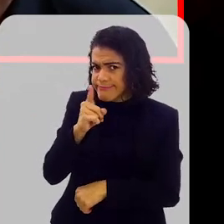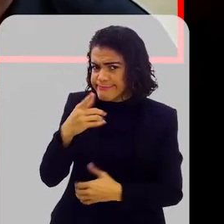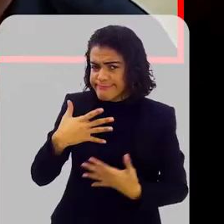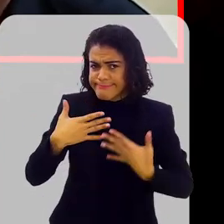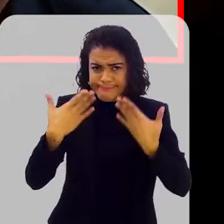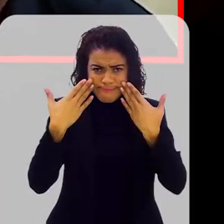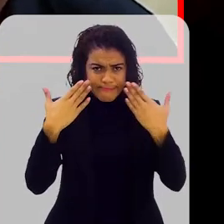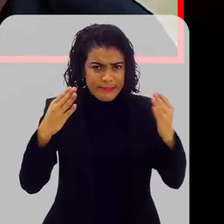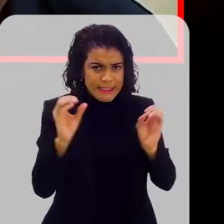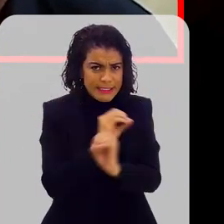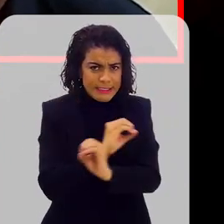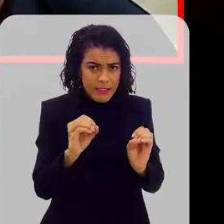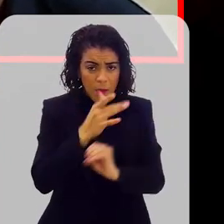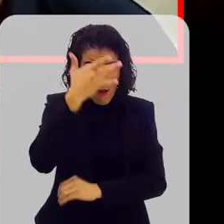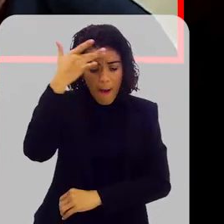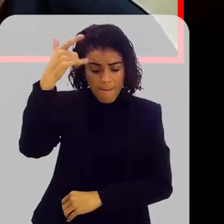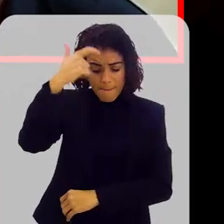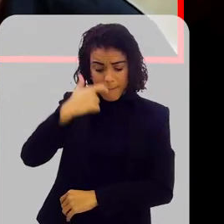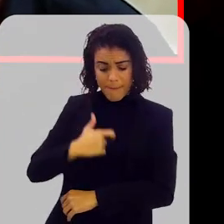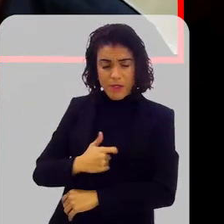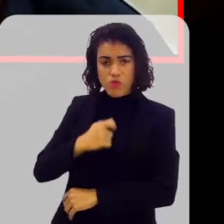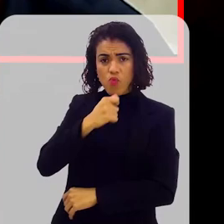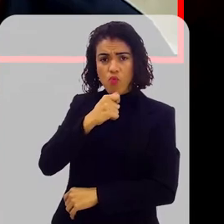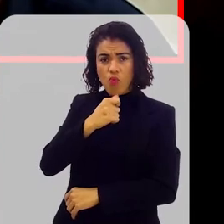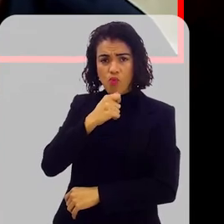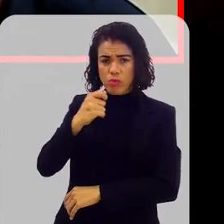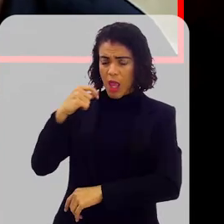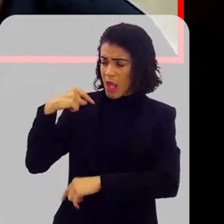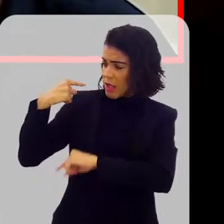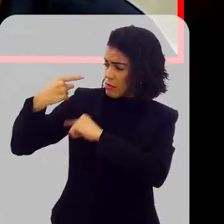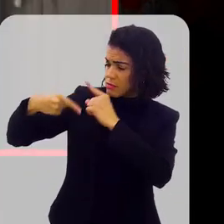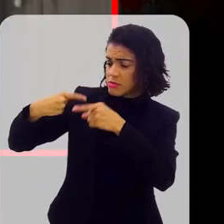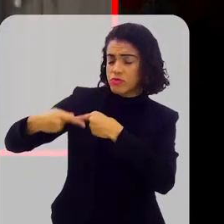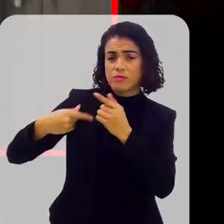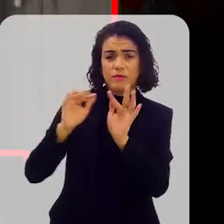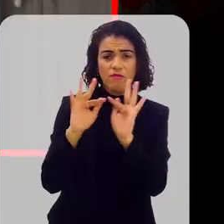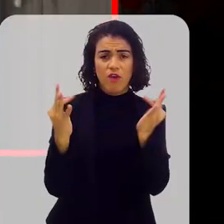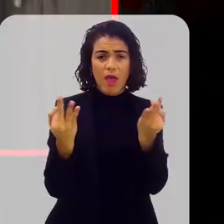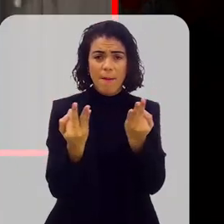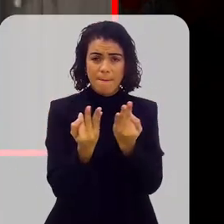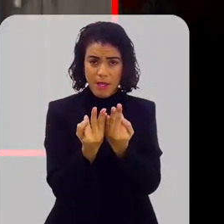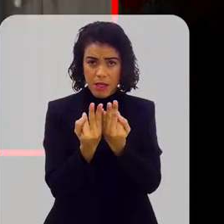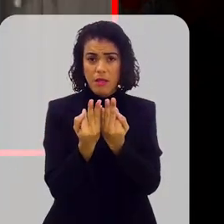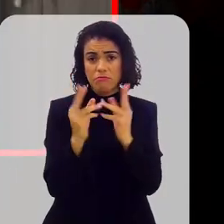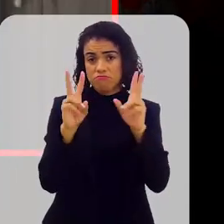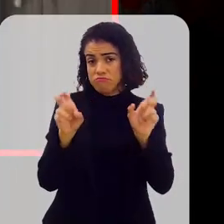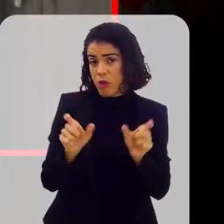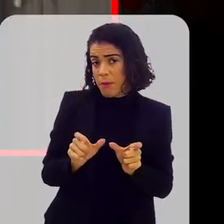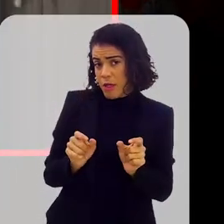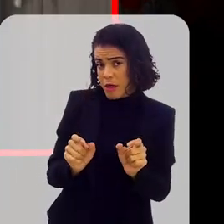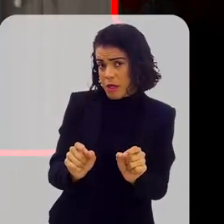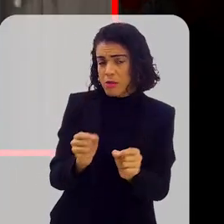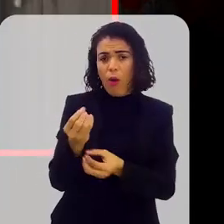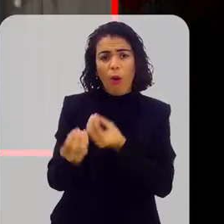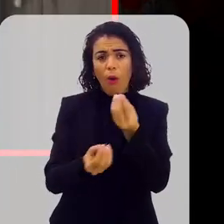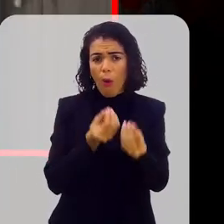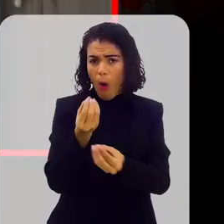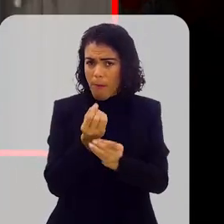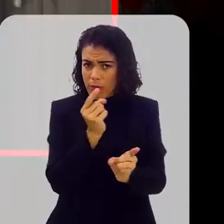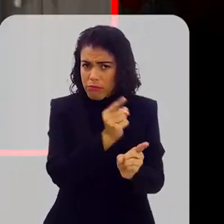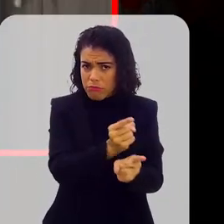doença é silenciosa? Porque uma pessoa que não tenha histórico na família de